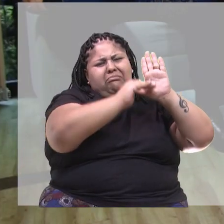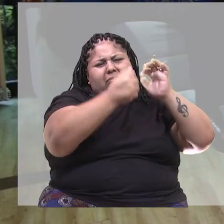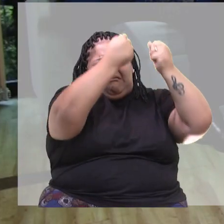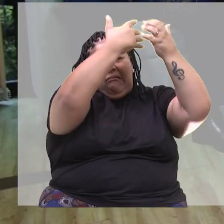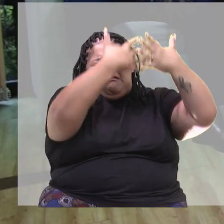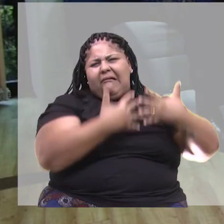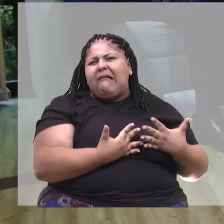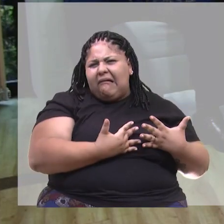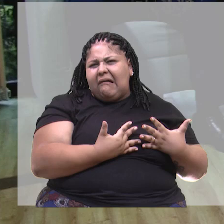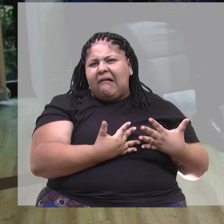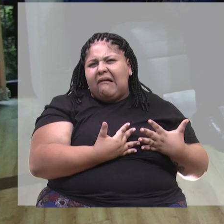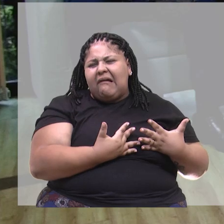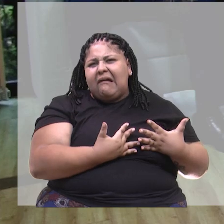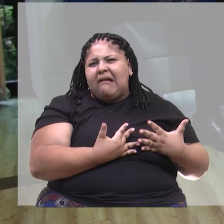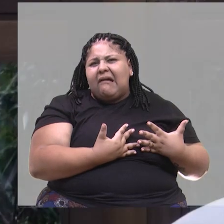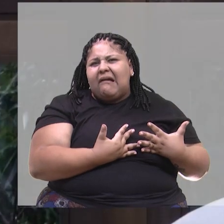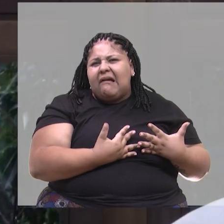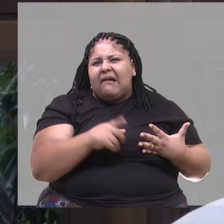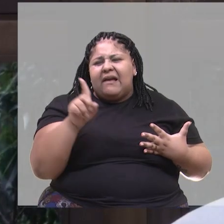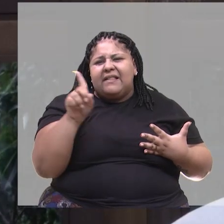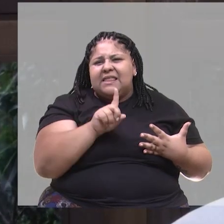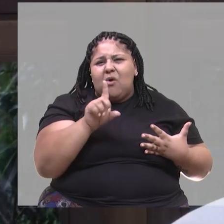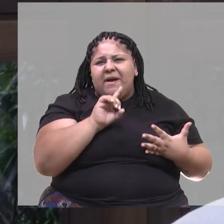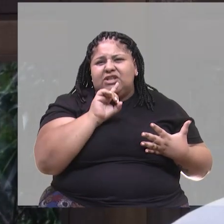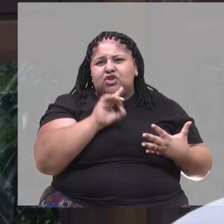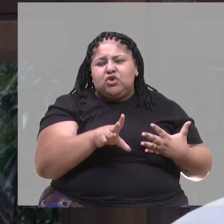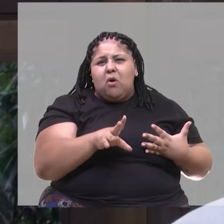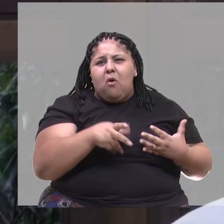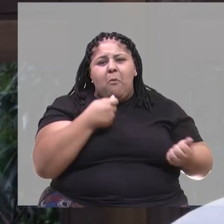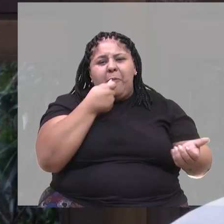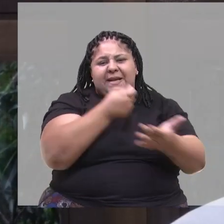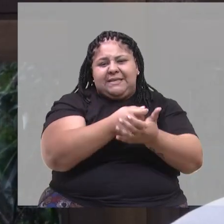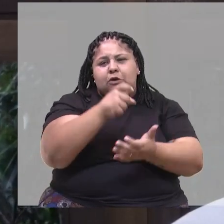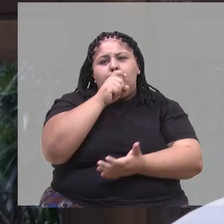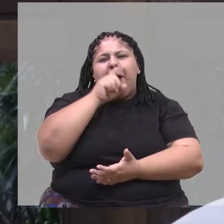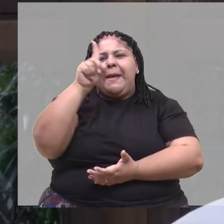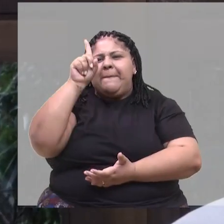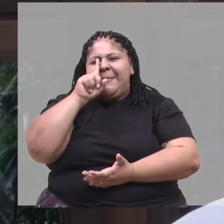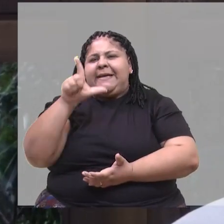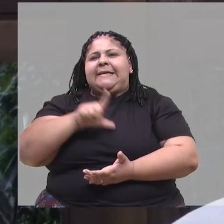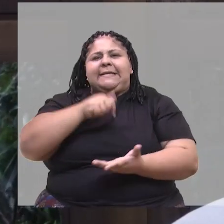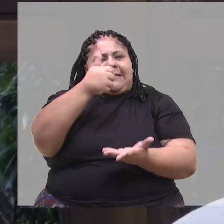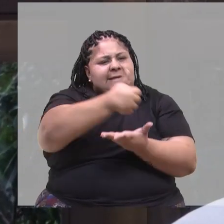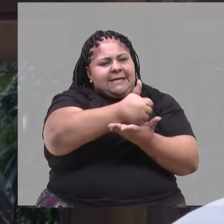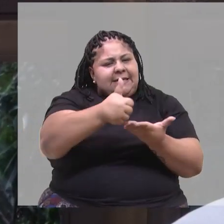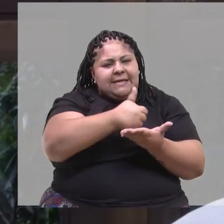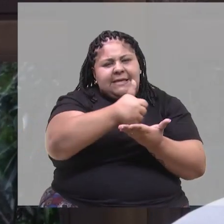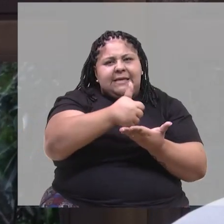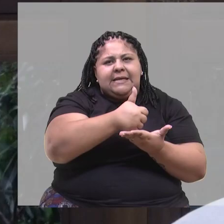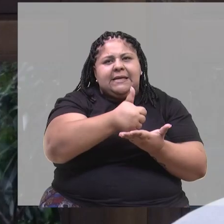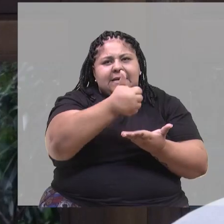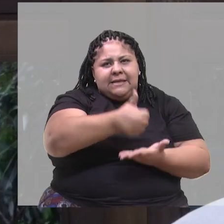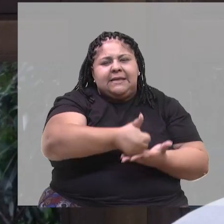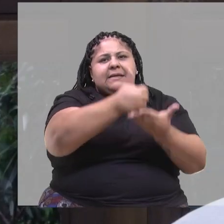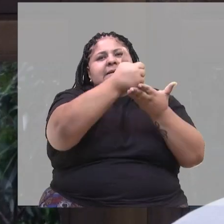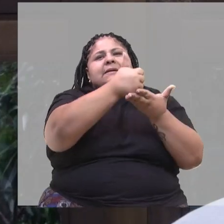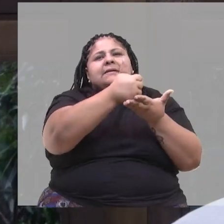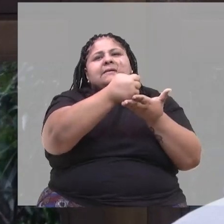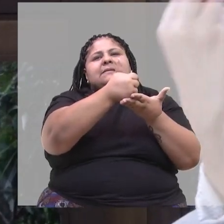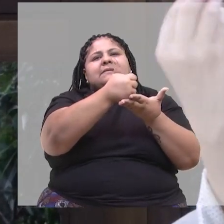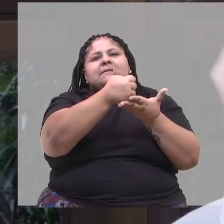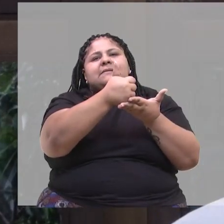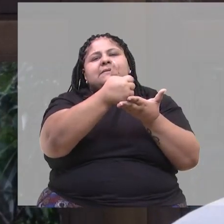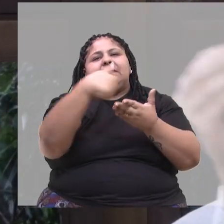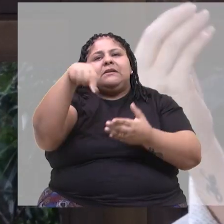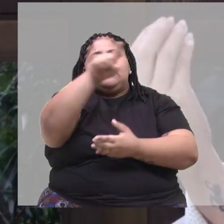informação, a mediação do mundo, que não é uma questão só do pai e da mãe, e essa rede de apoio. Então, isso tudo perpassa também pelo nosso